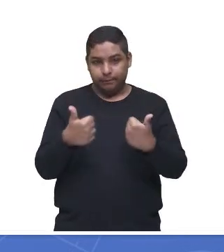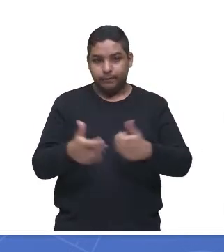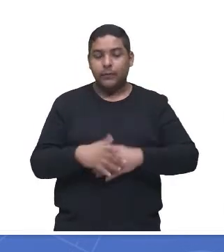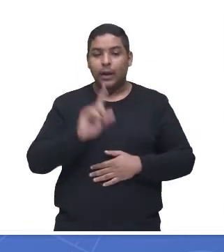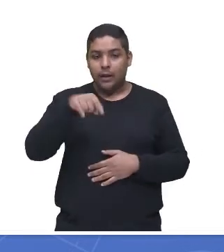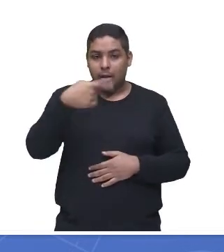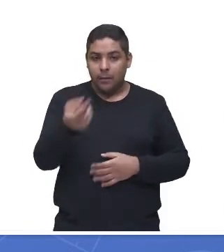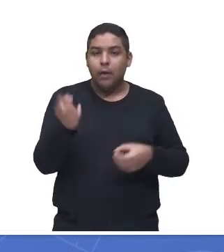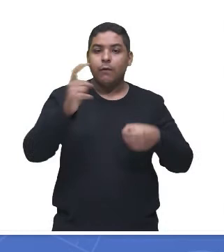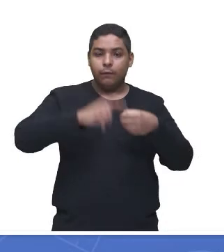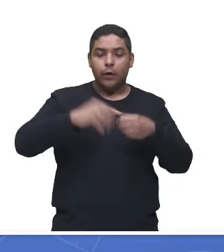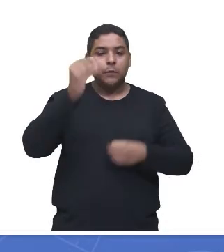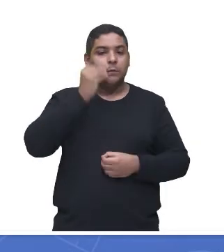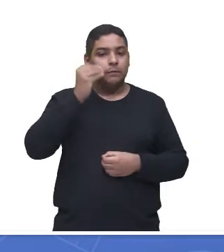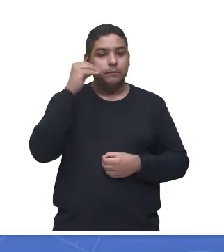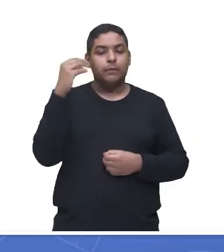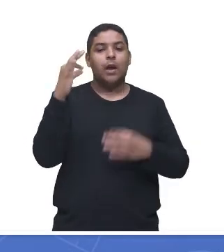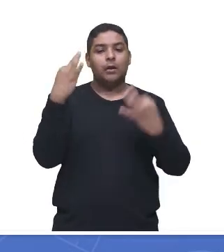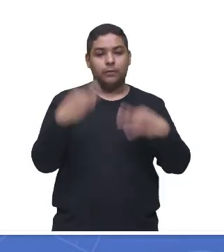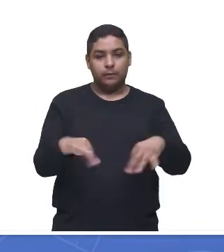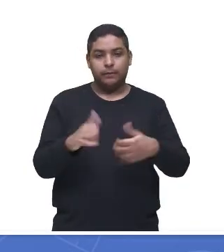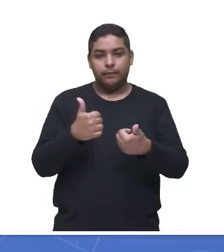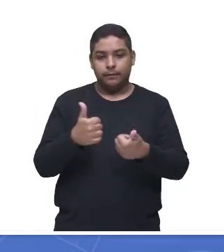pouco a gente volta para conferir com vocês.